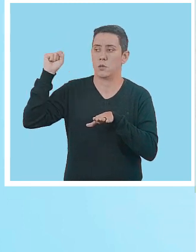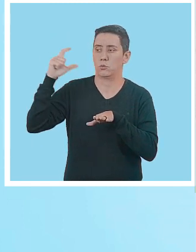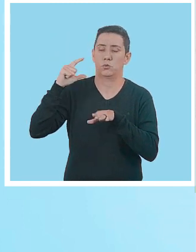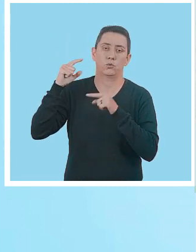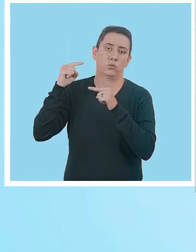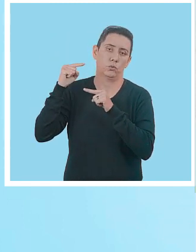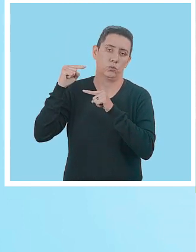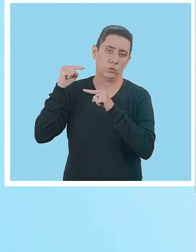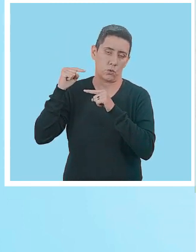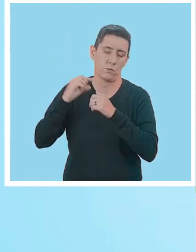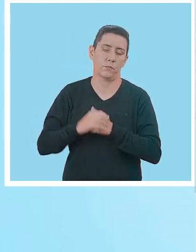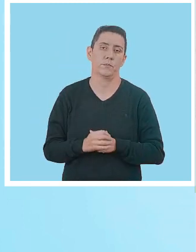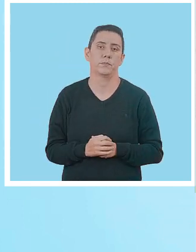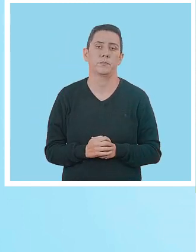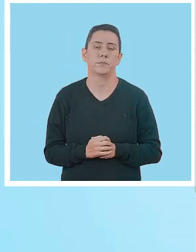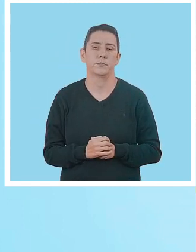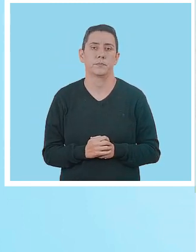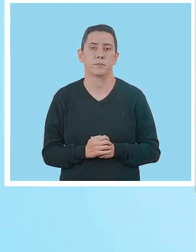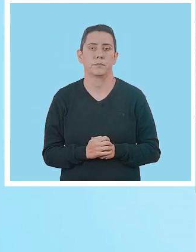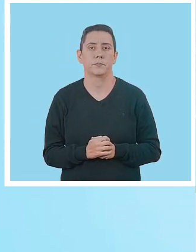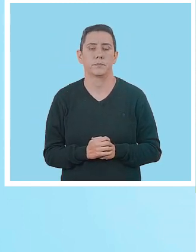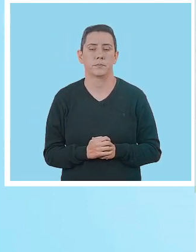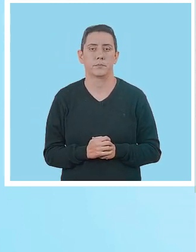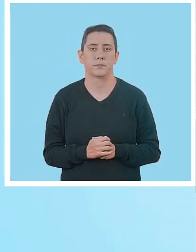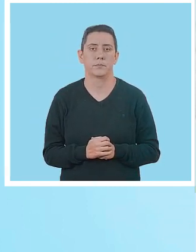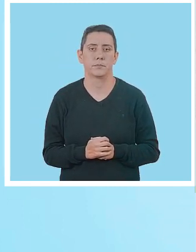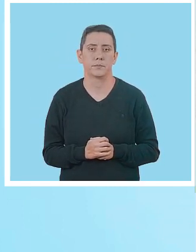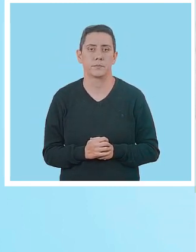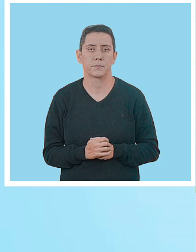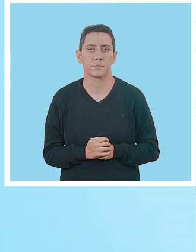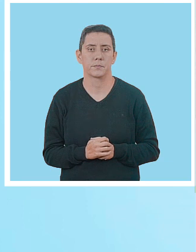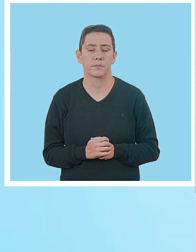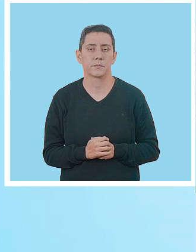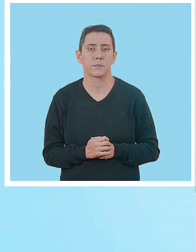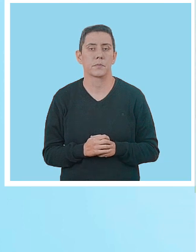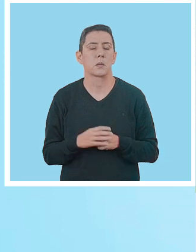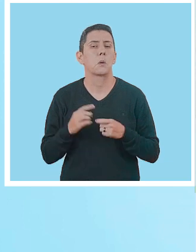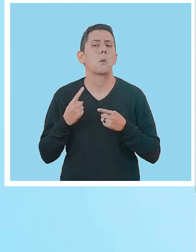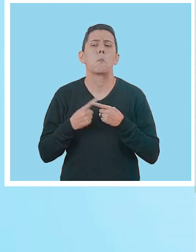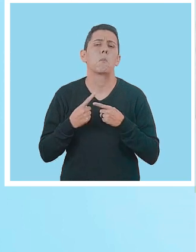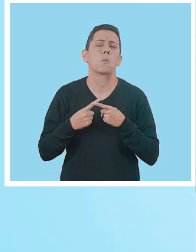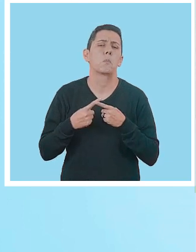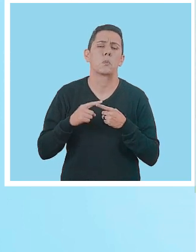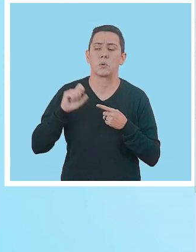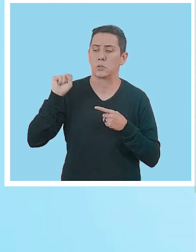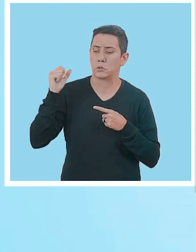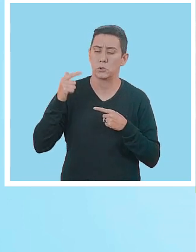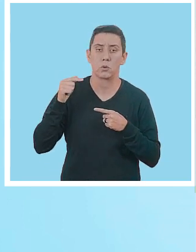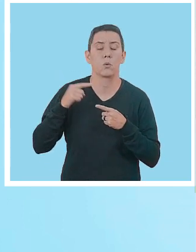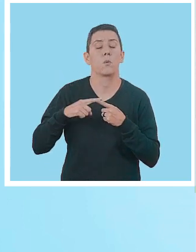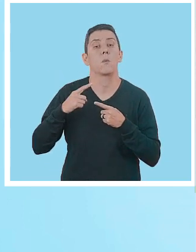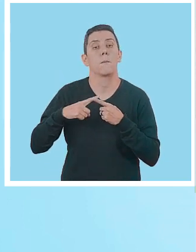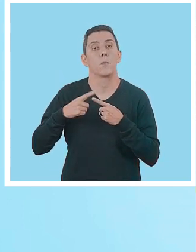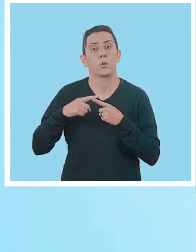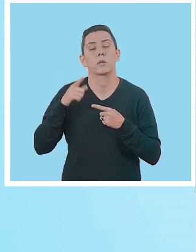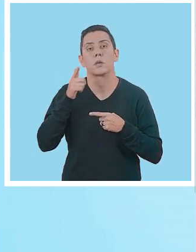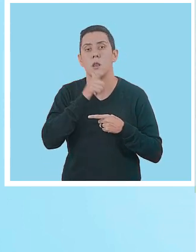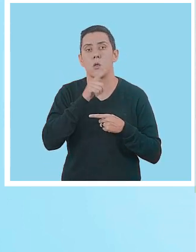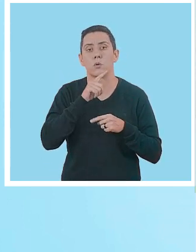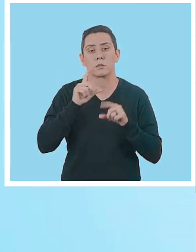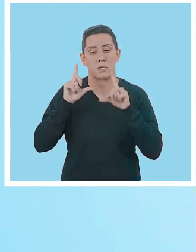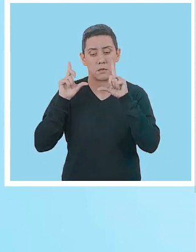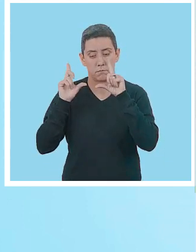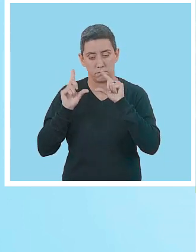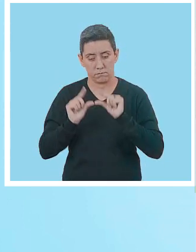a será a fonte solar fotovoltaica porque houve uma redução muito grande